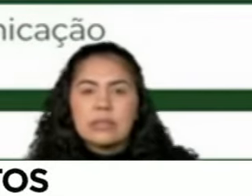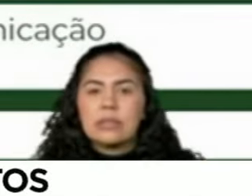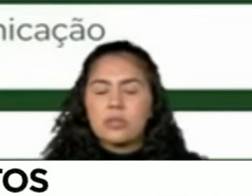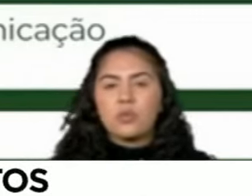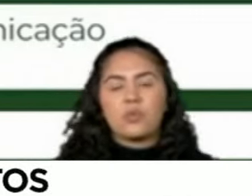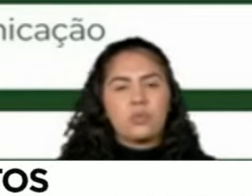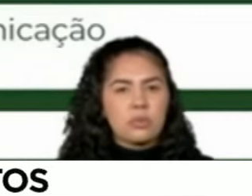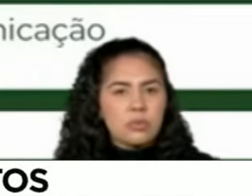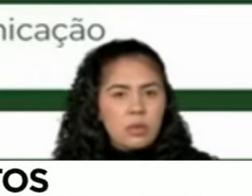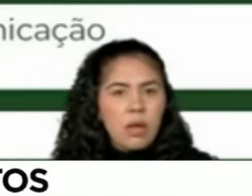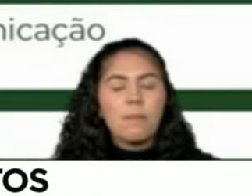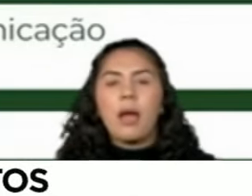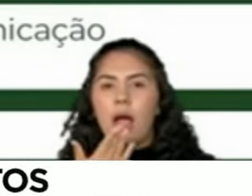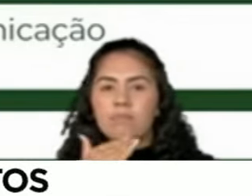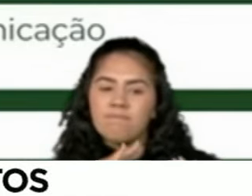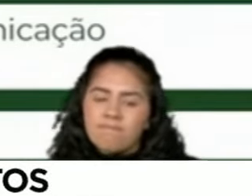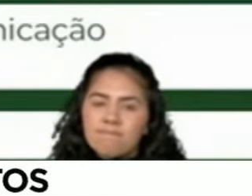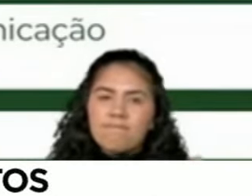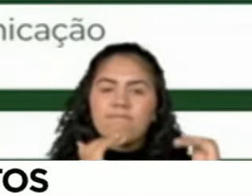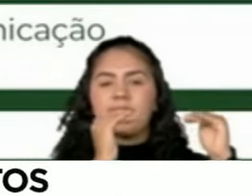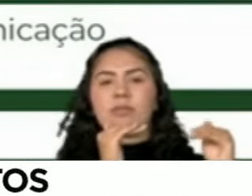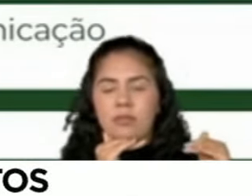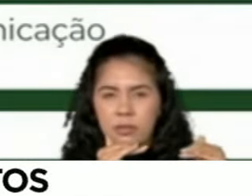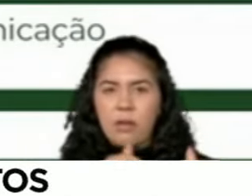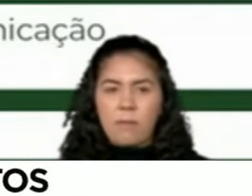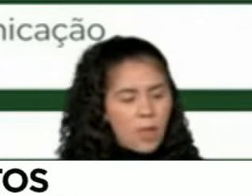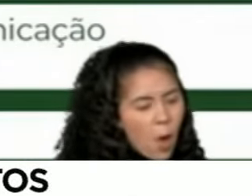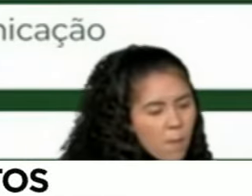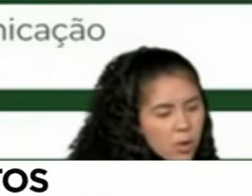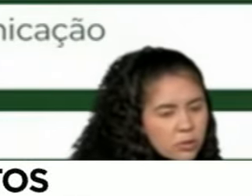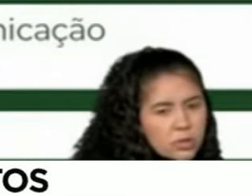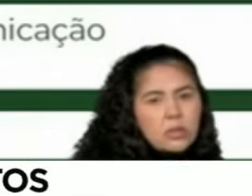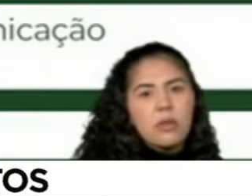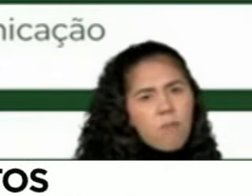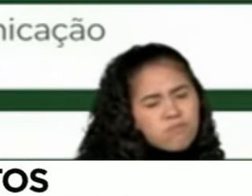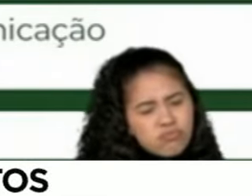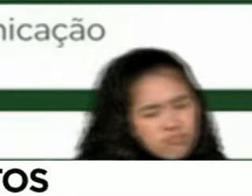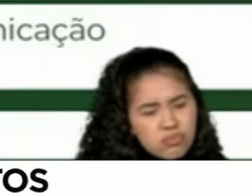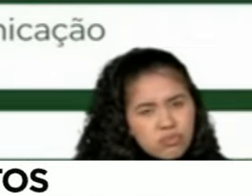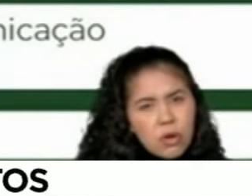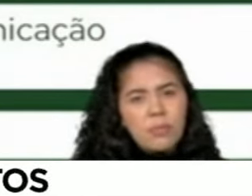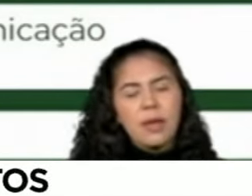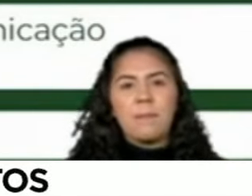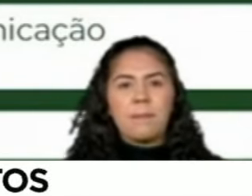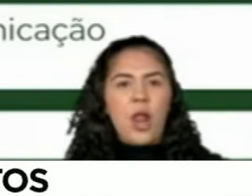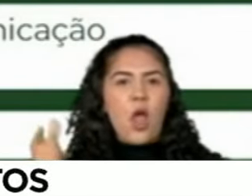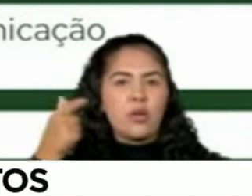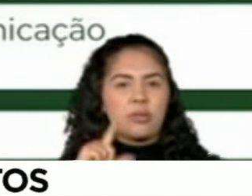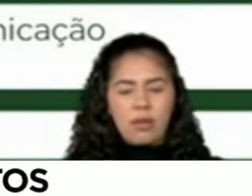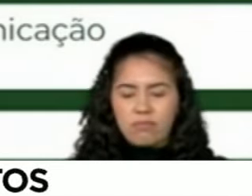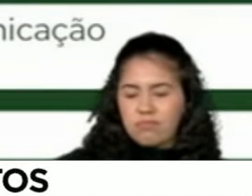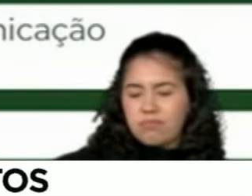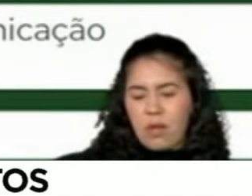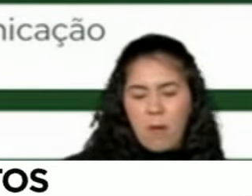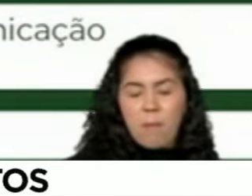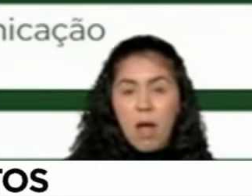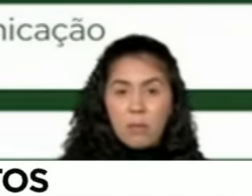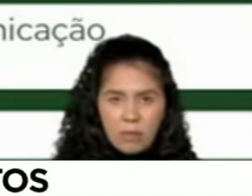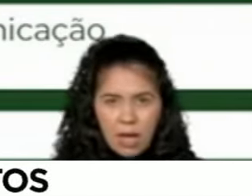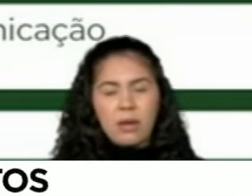e à soberania alimentar desde a produção até chegar no prato. Por isso, entre as